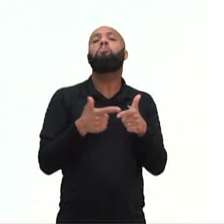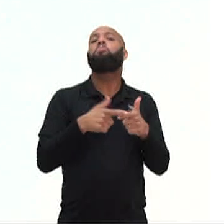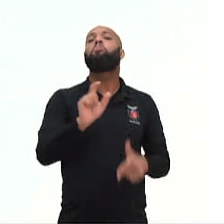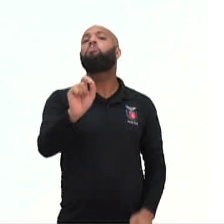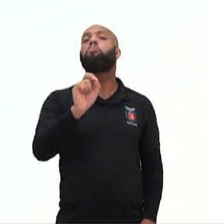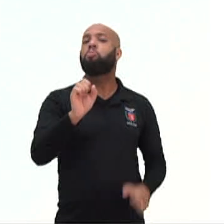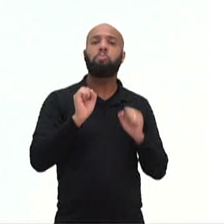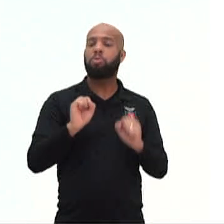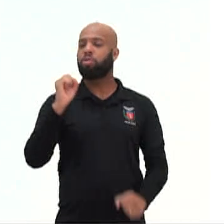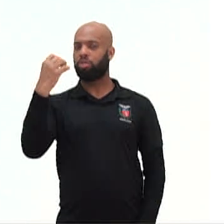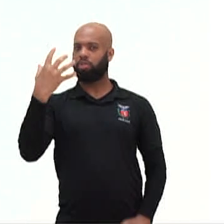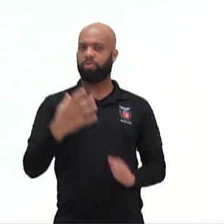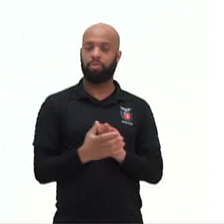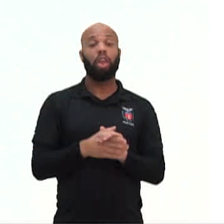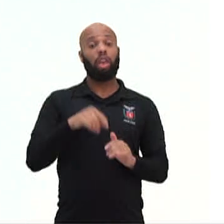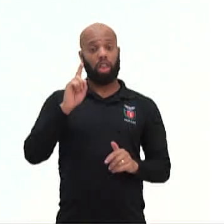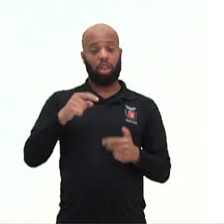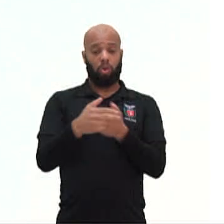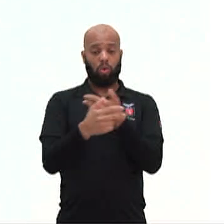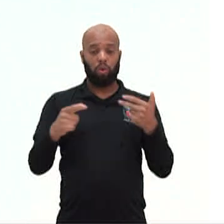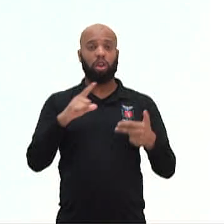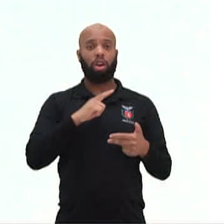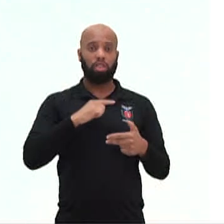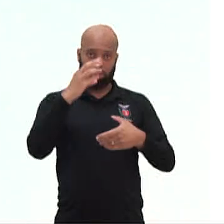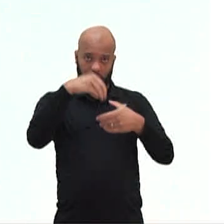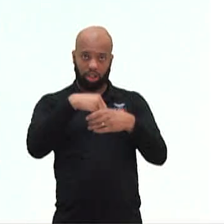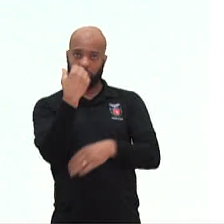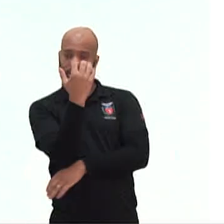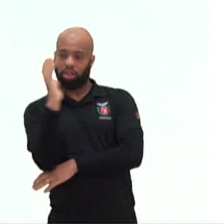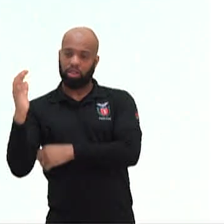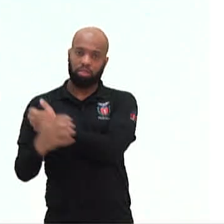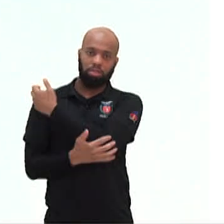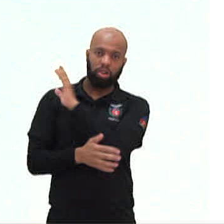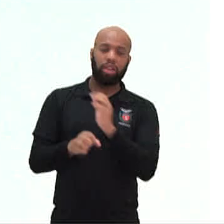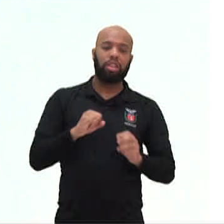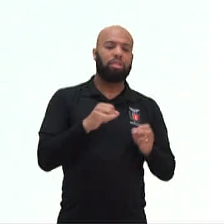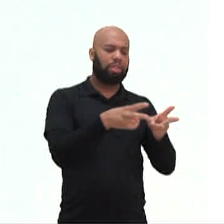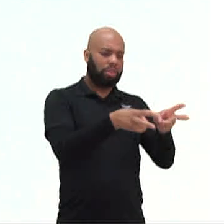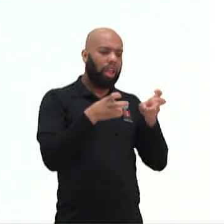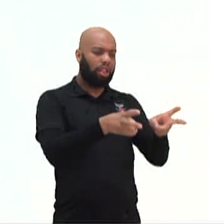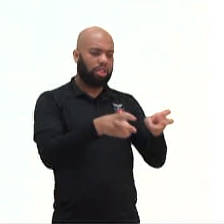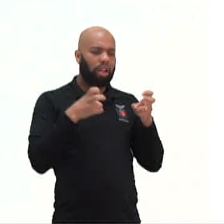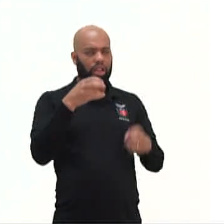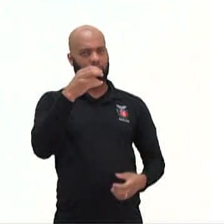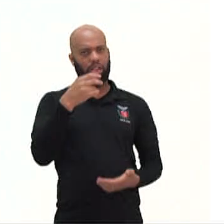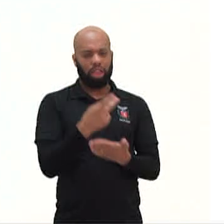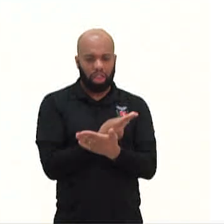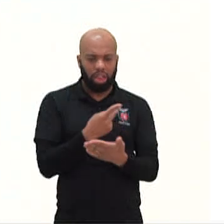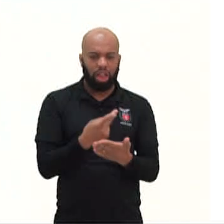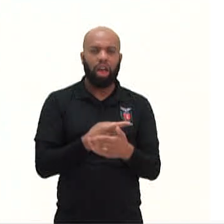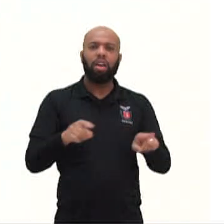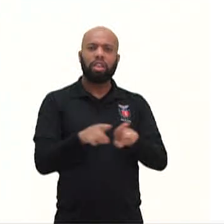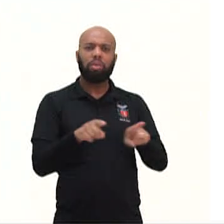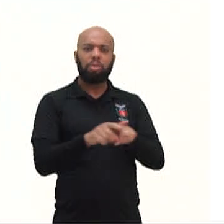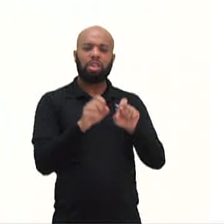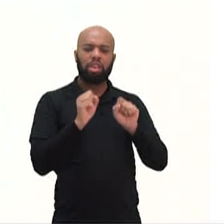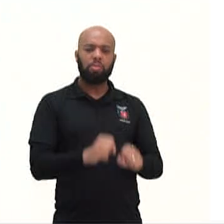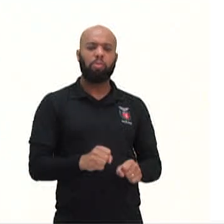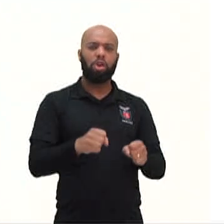disponíveis na natureza, a extração indevida, a extração predatória, a